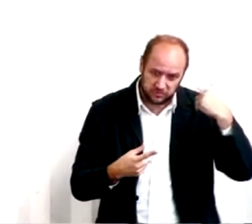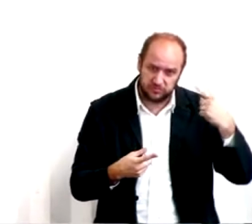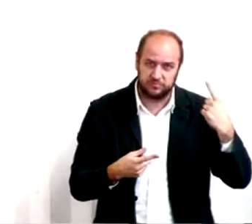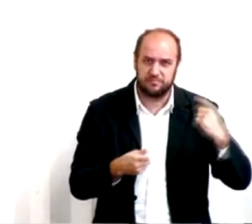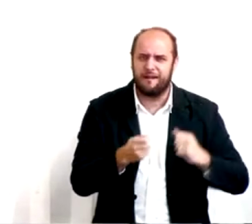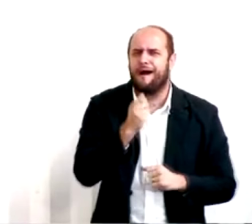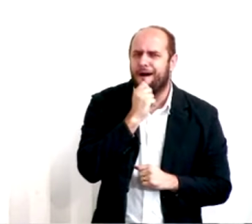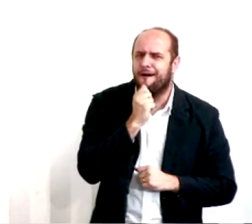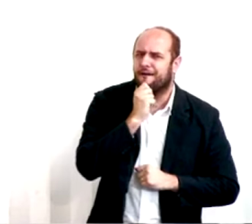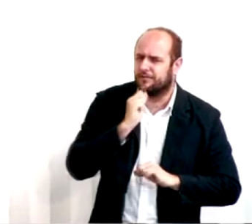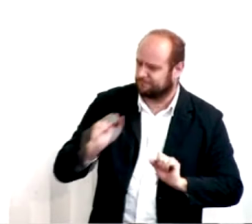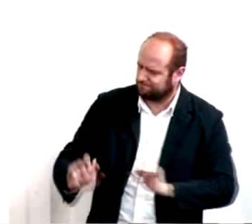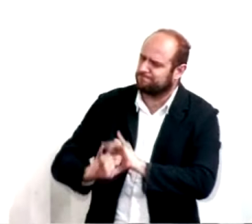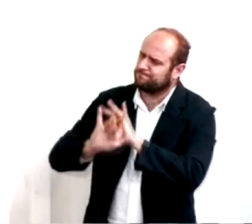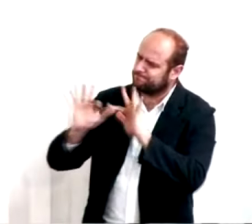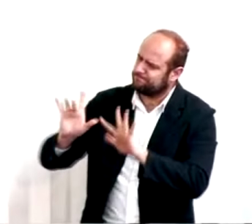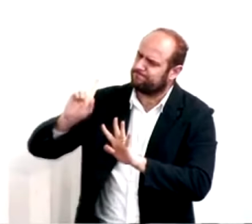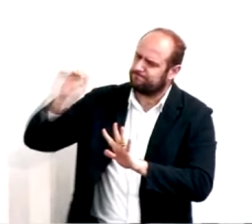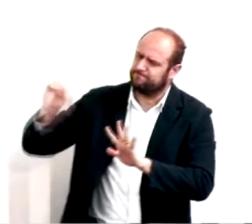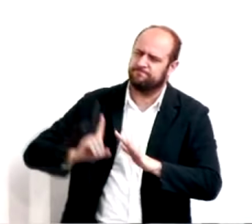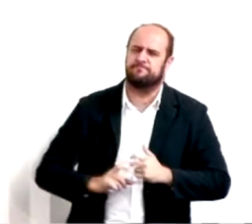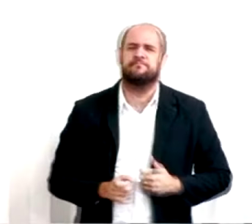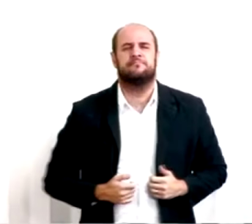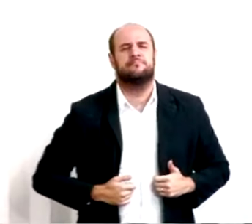a glória é dele